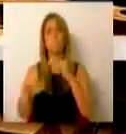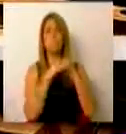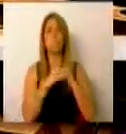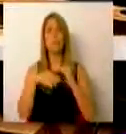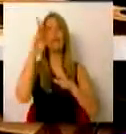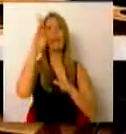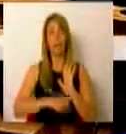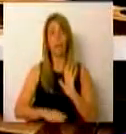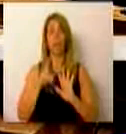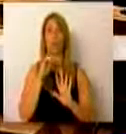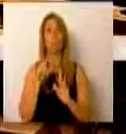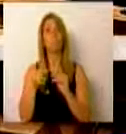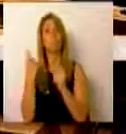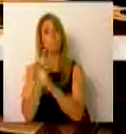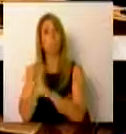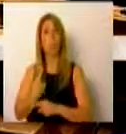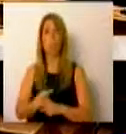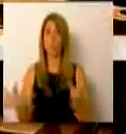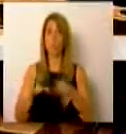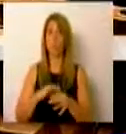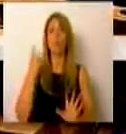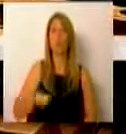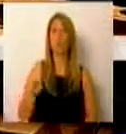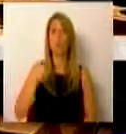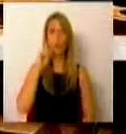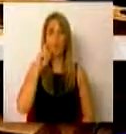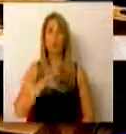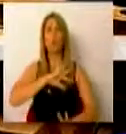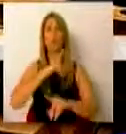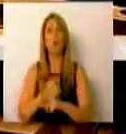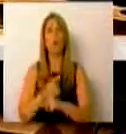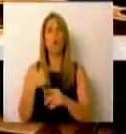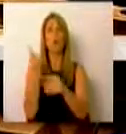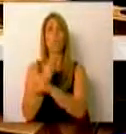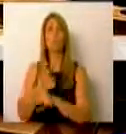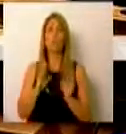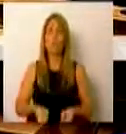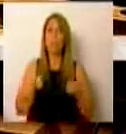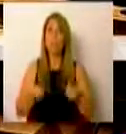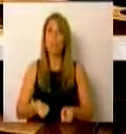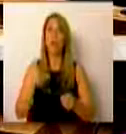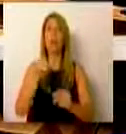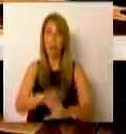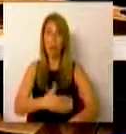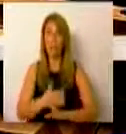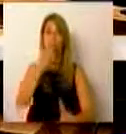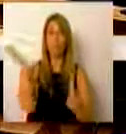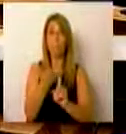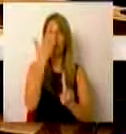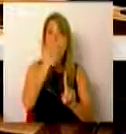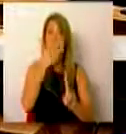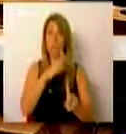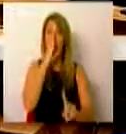com base em seguros, às regras de outros produtos de investimento e o reforço das sanções contra as más práticas